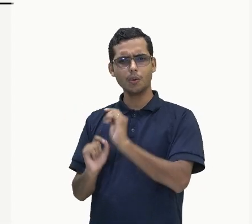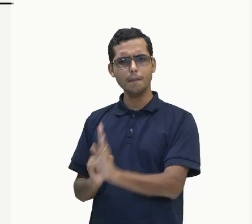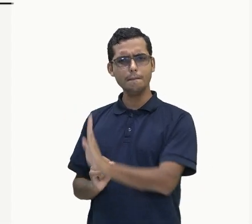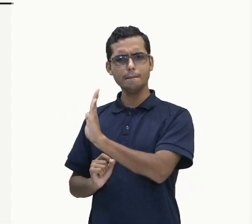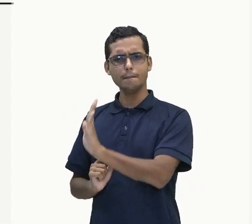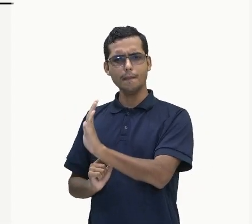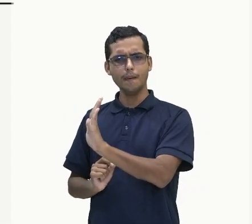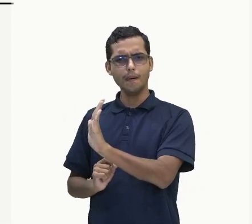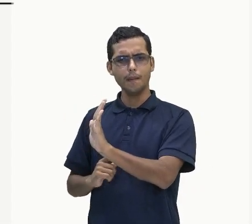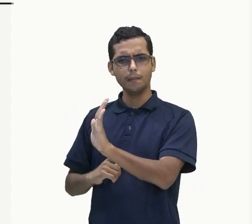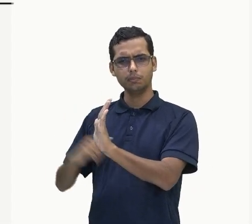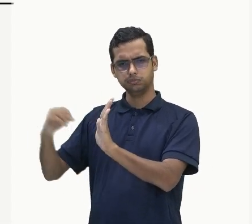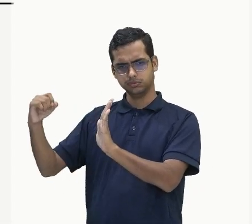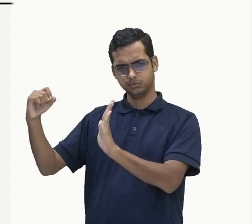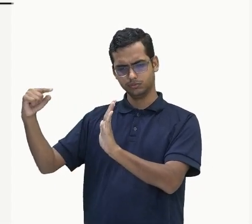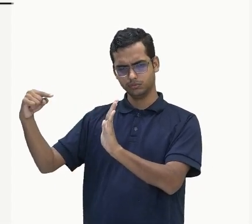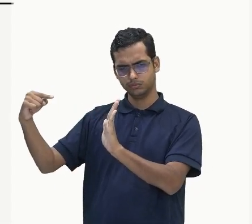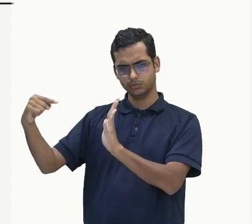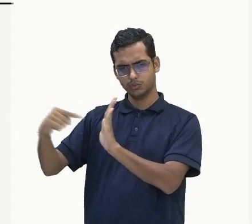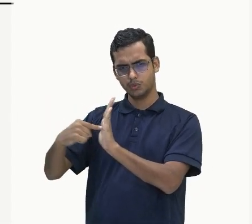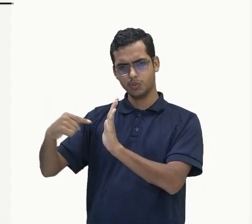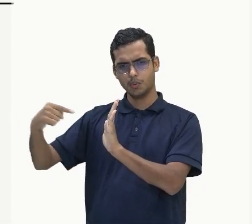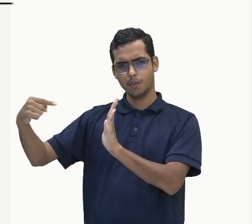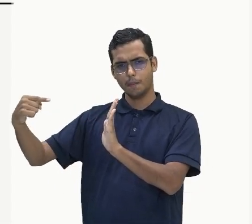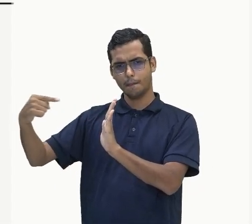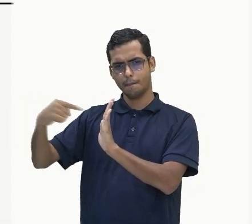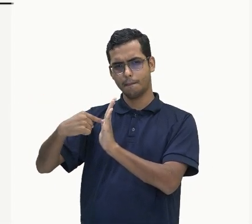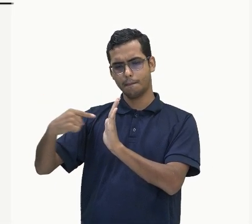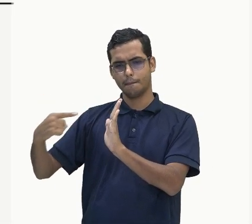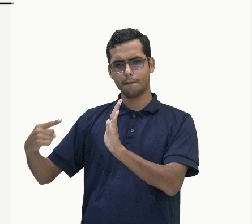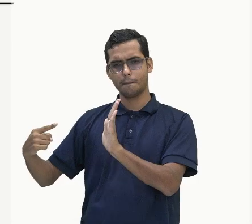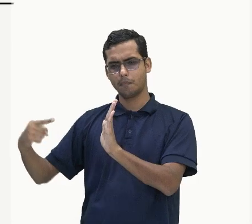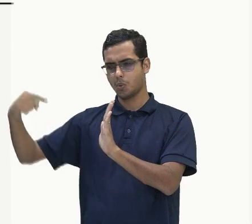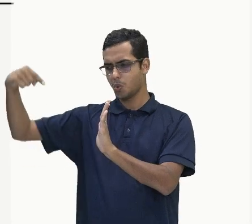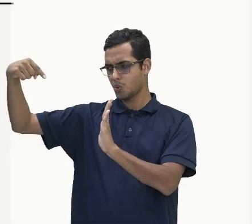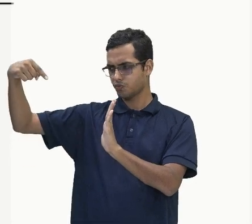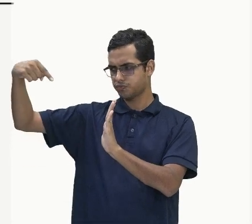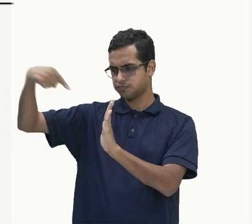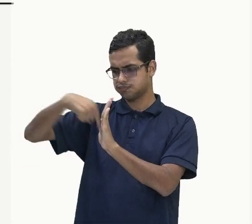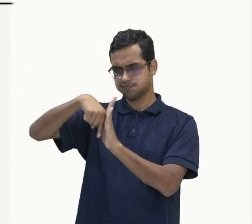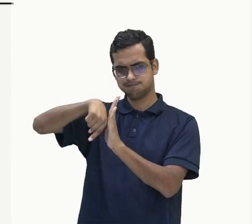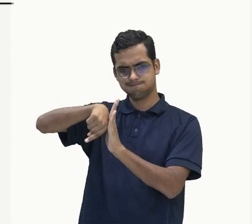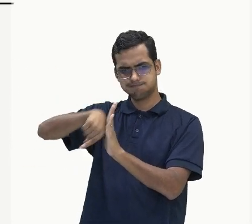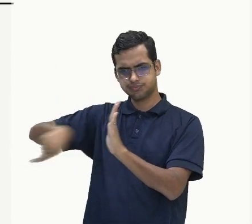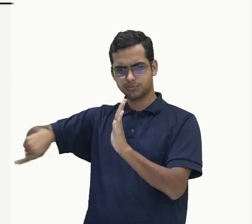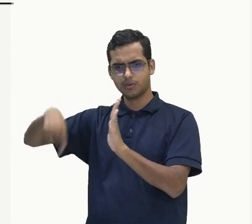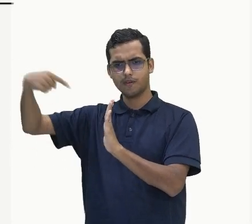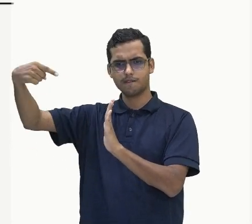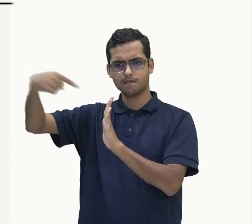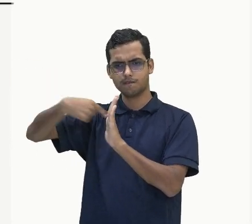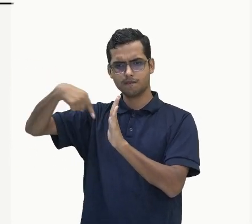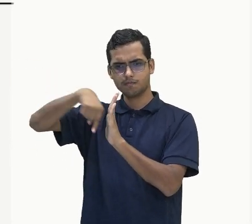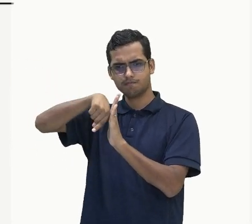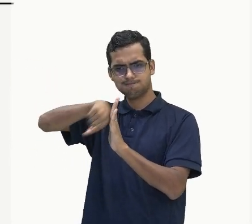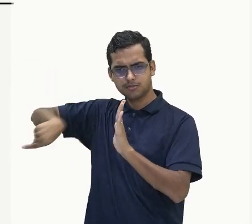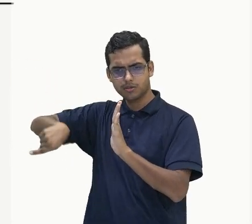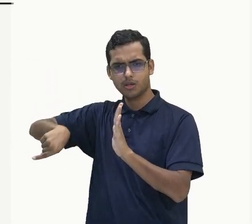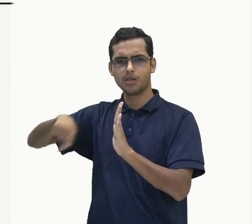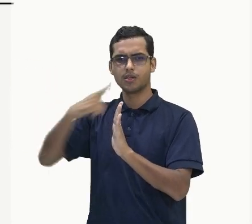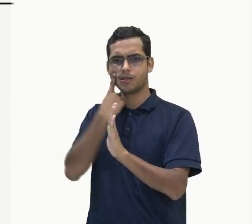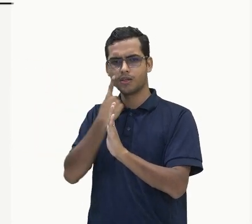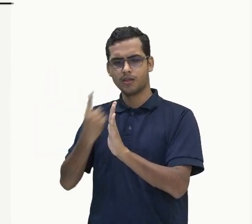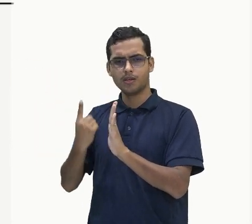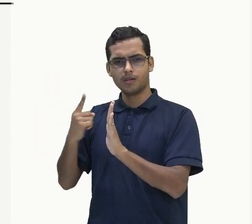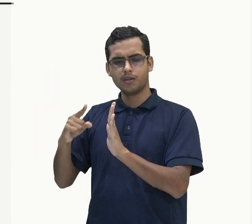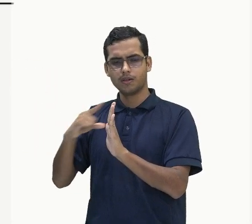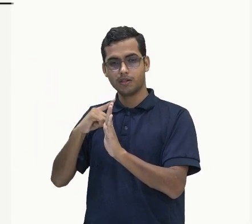que volta, ele volta formando o mesmo ângulo que o raio incidente formou. O ângulo de